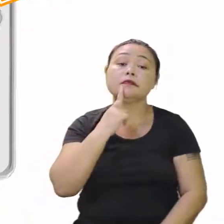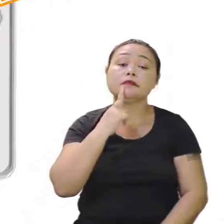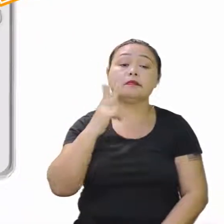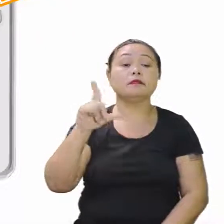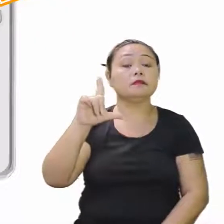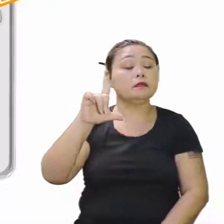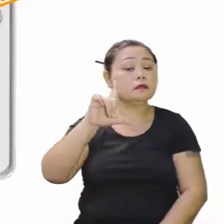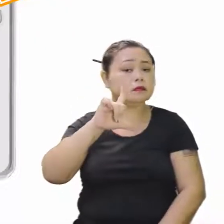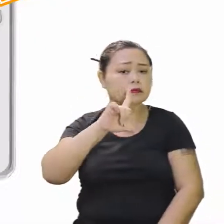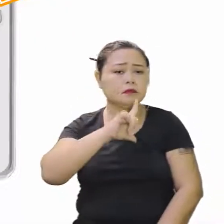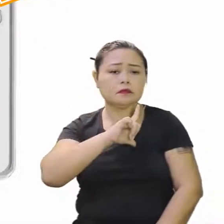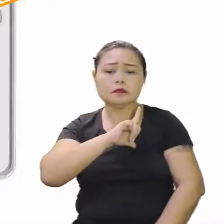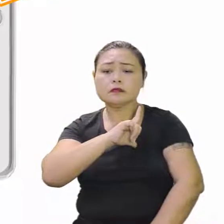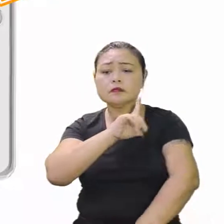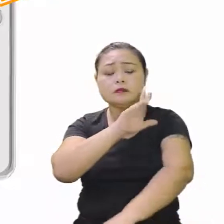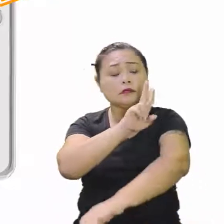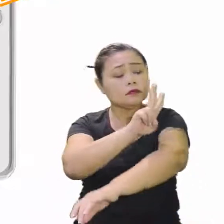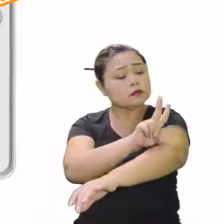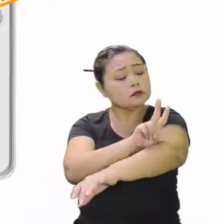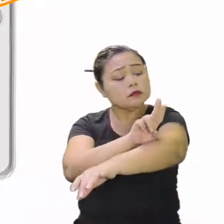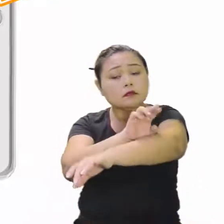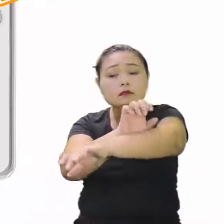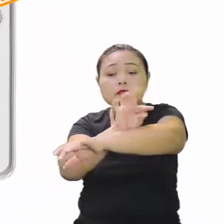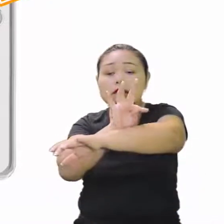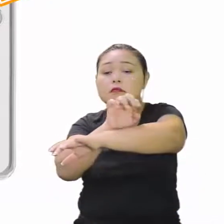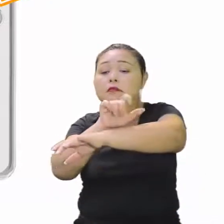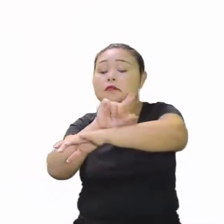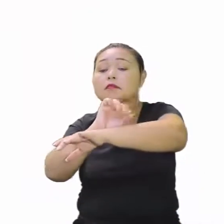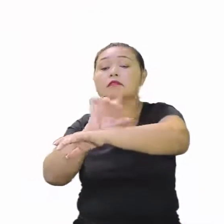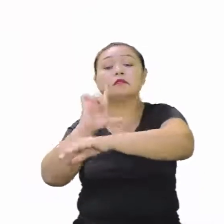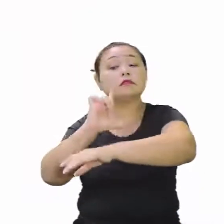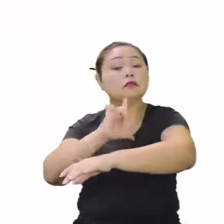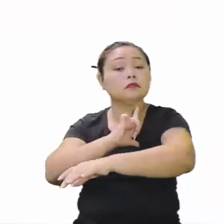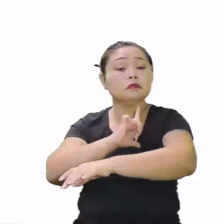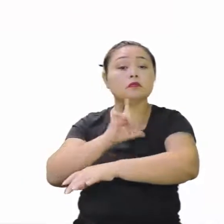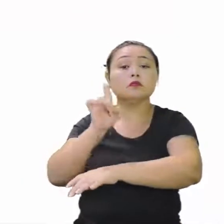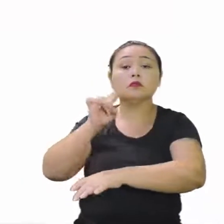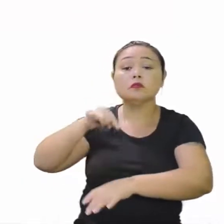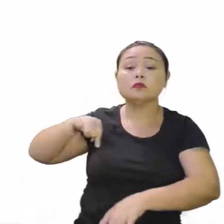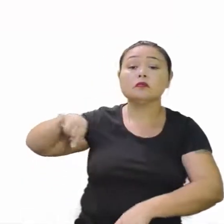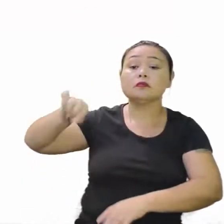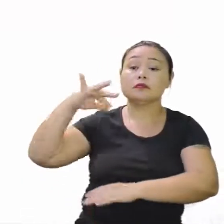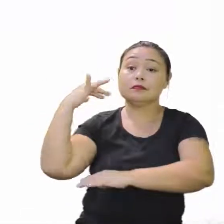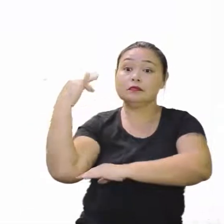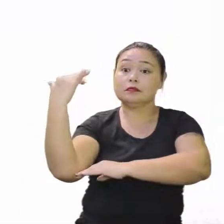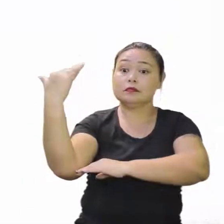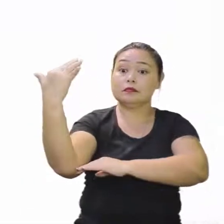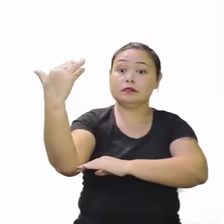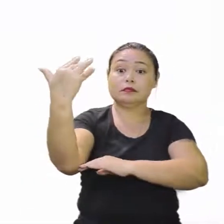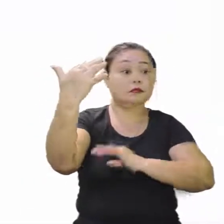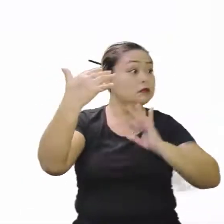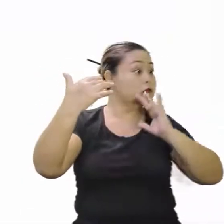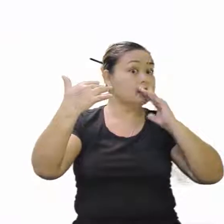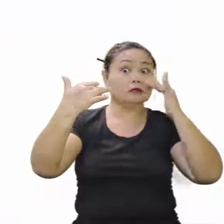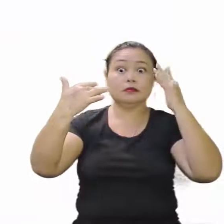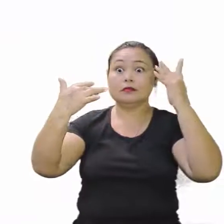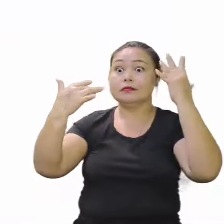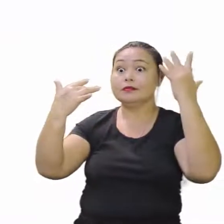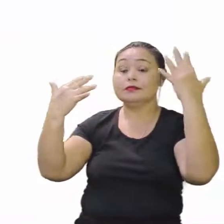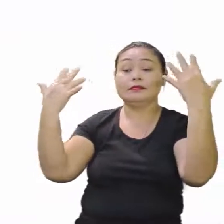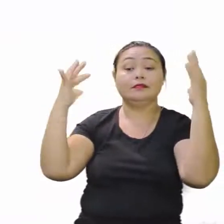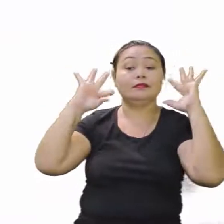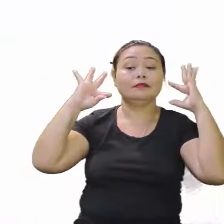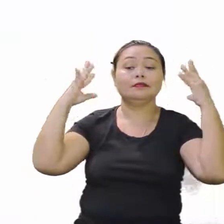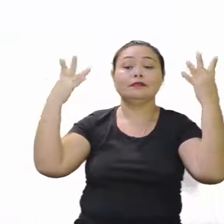que tem uma vegetação baseada em uma floresta. Nós estamos